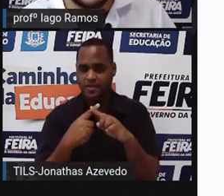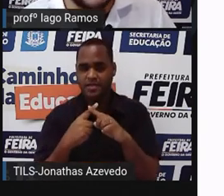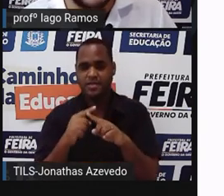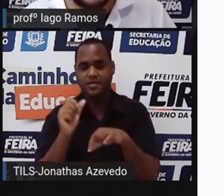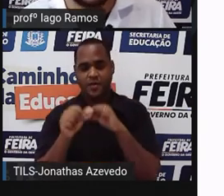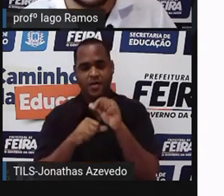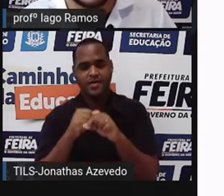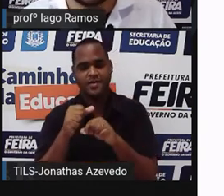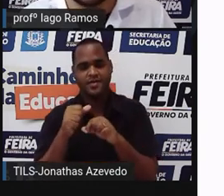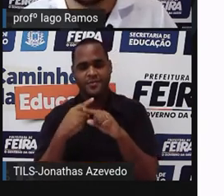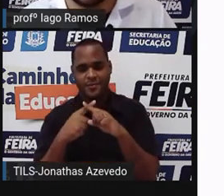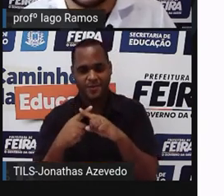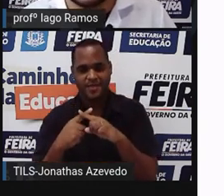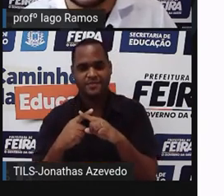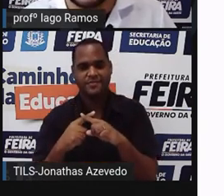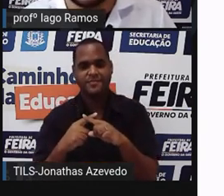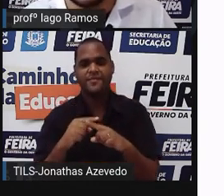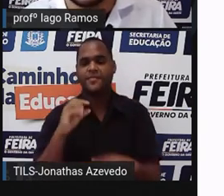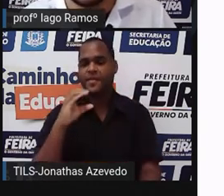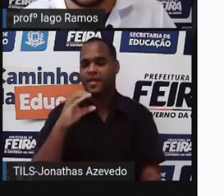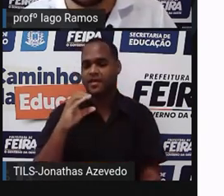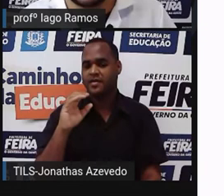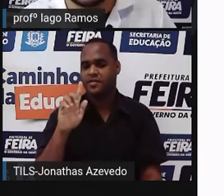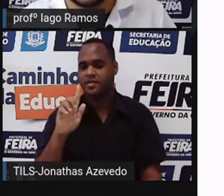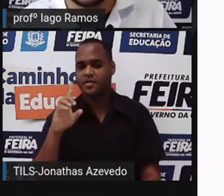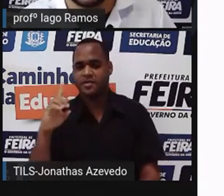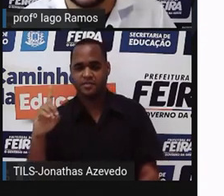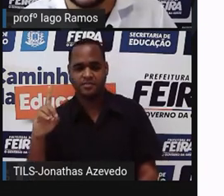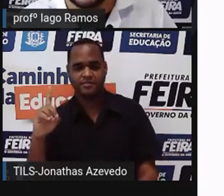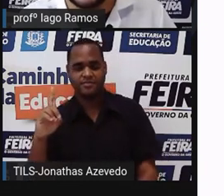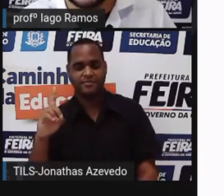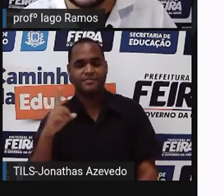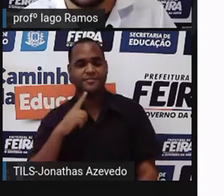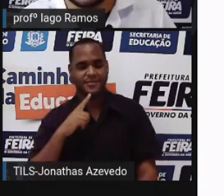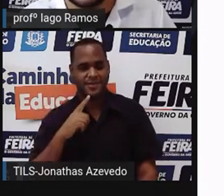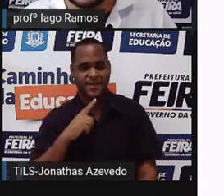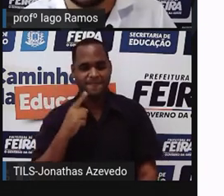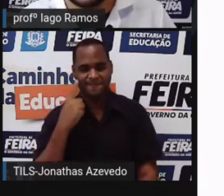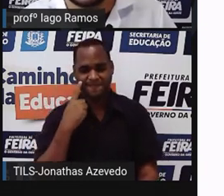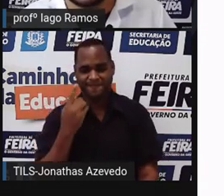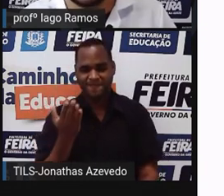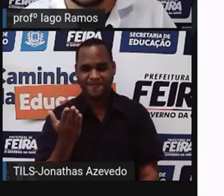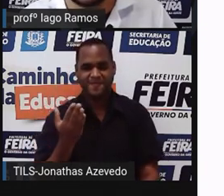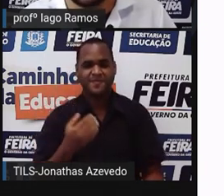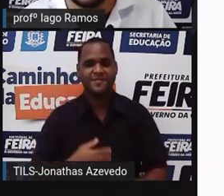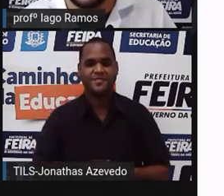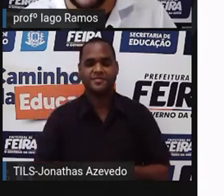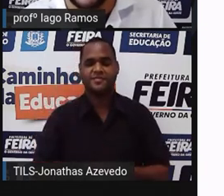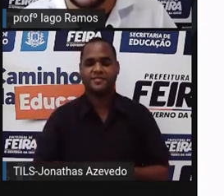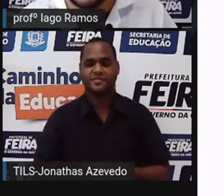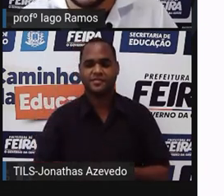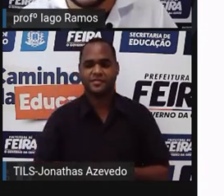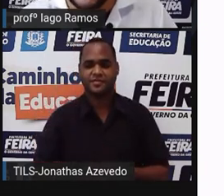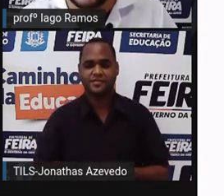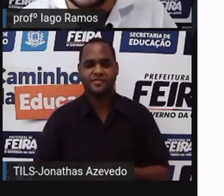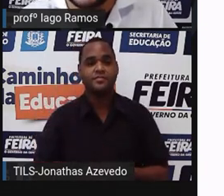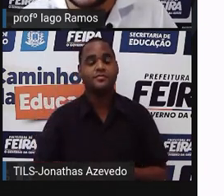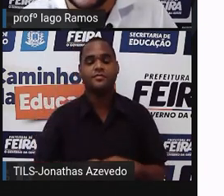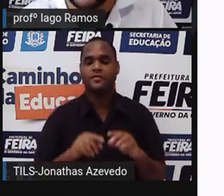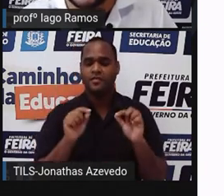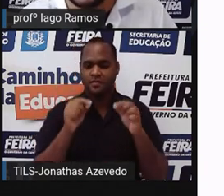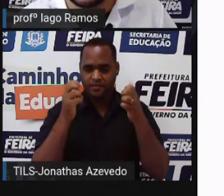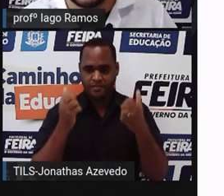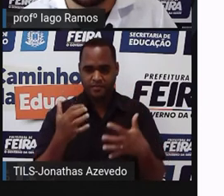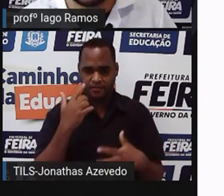G mais D, tá? Porque C vezes G vai dar CG, e C vezes D vai dar CD, tá bom? Só que